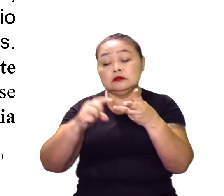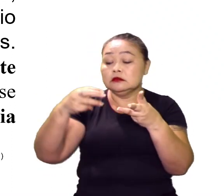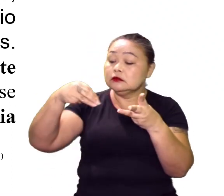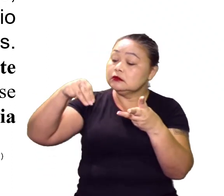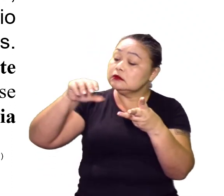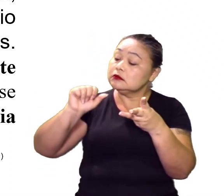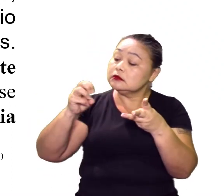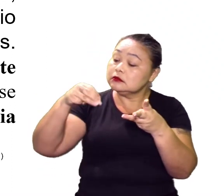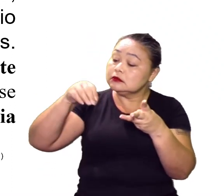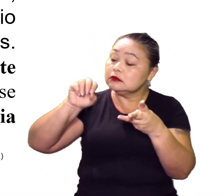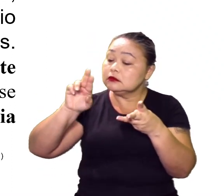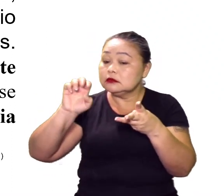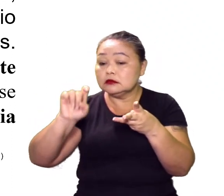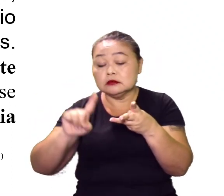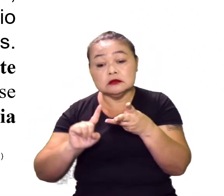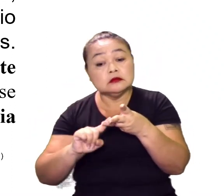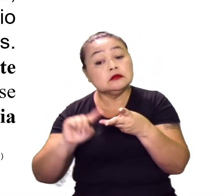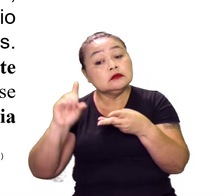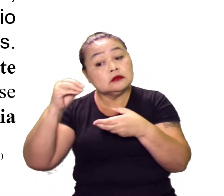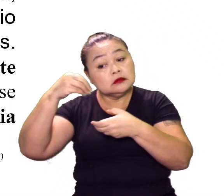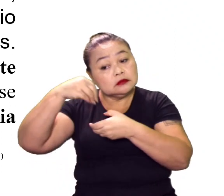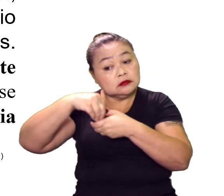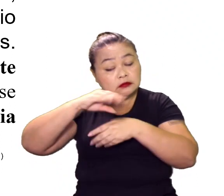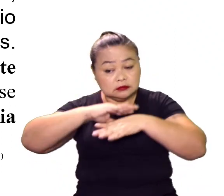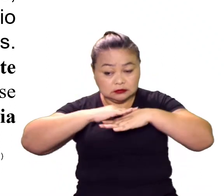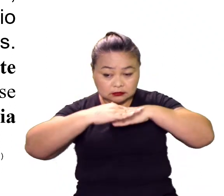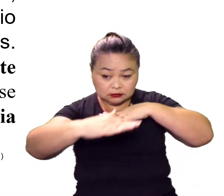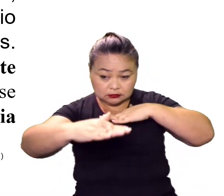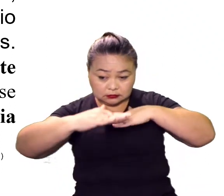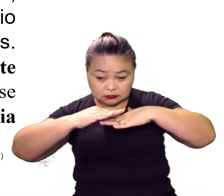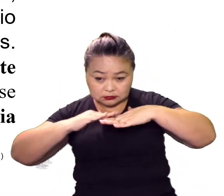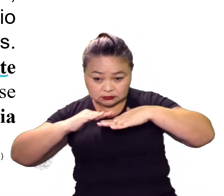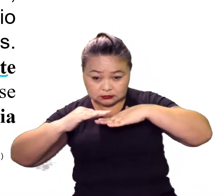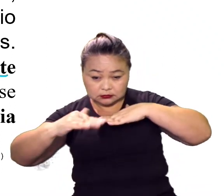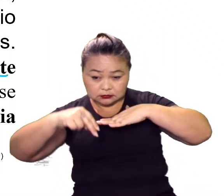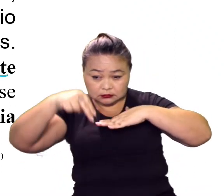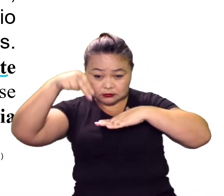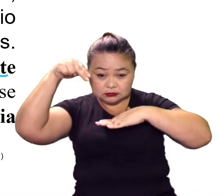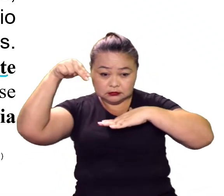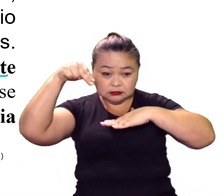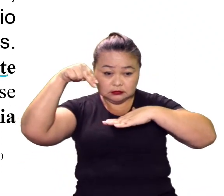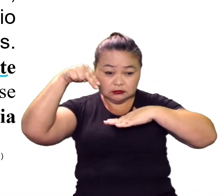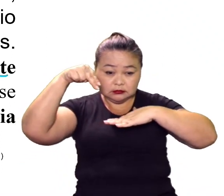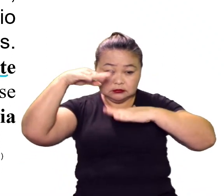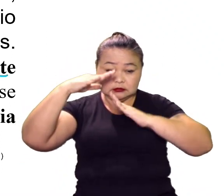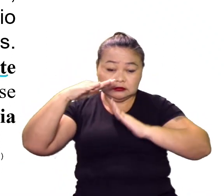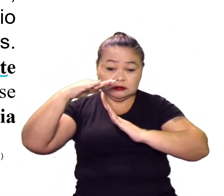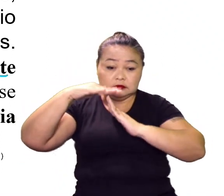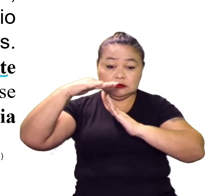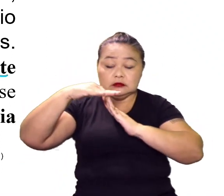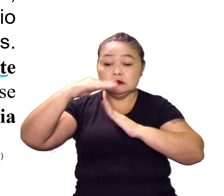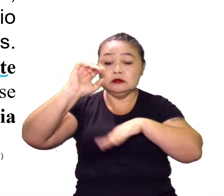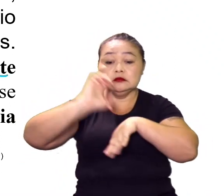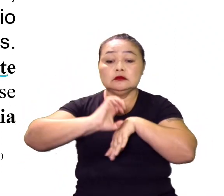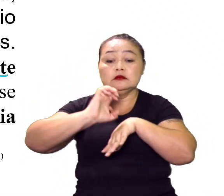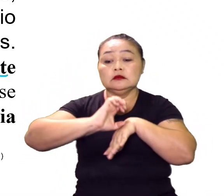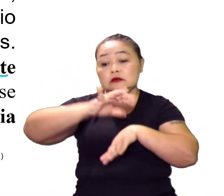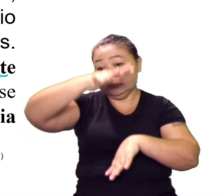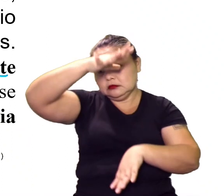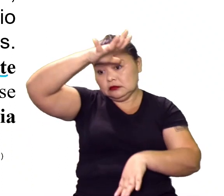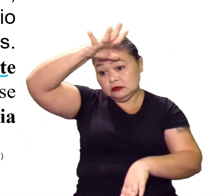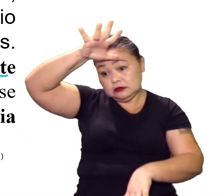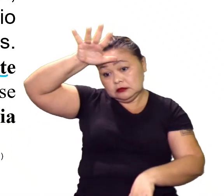planície amazônica dentro do estado de Rondônia, que está na região extremo norte com o limite com o estado